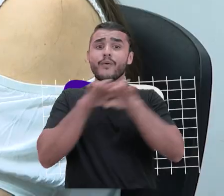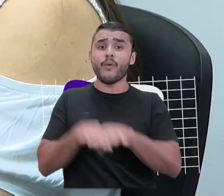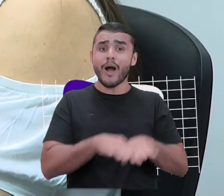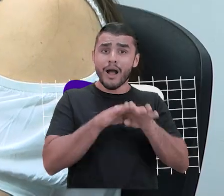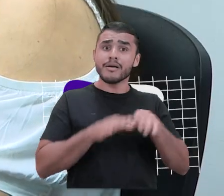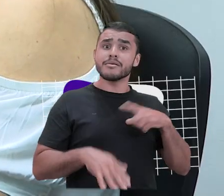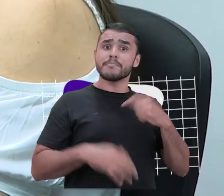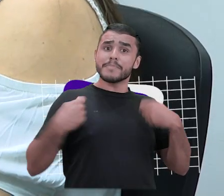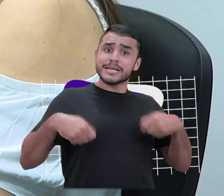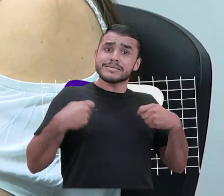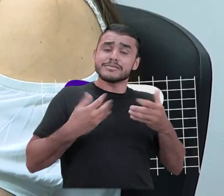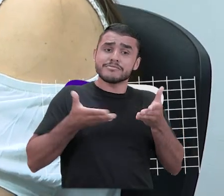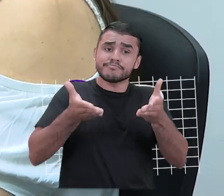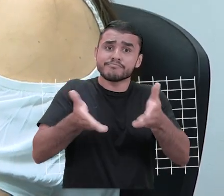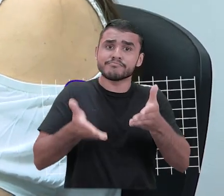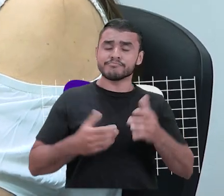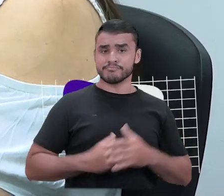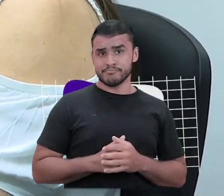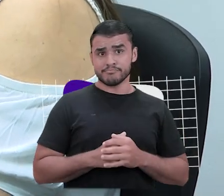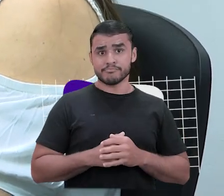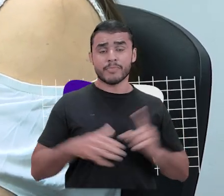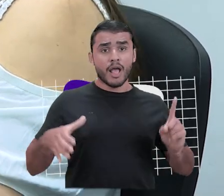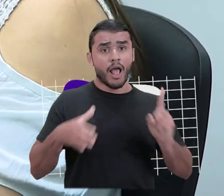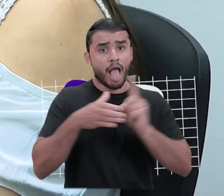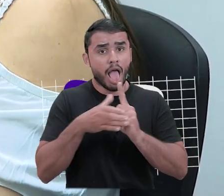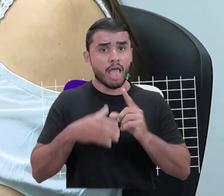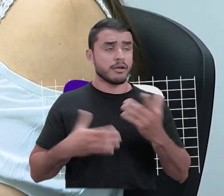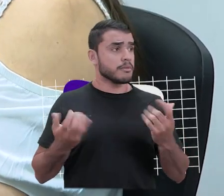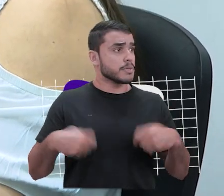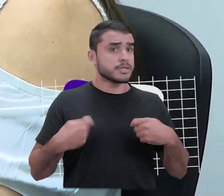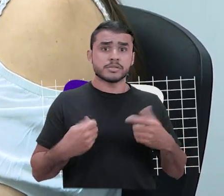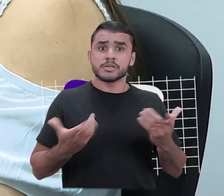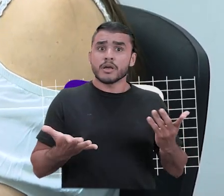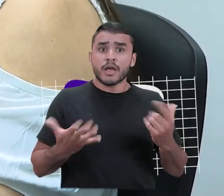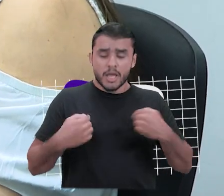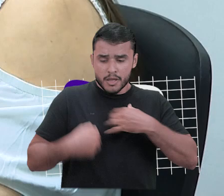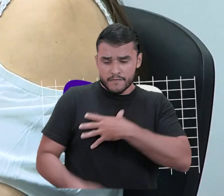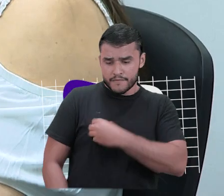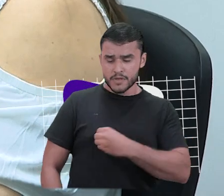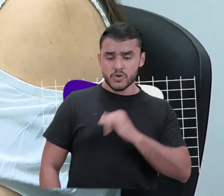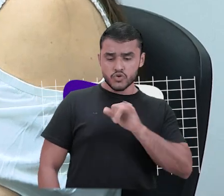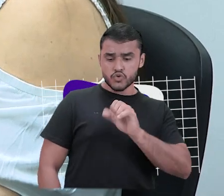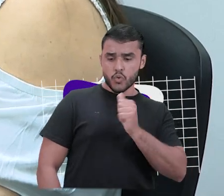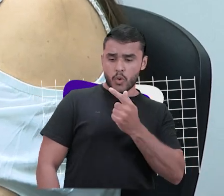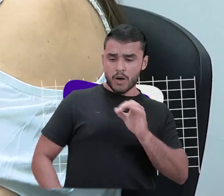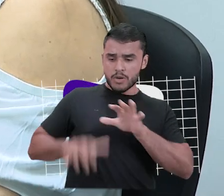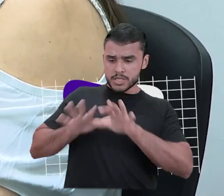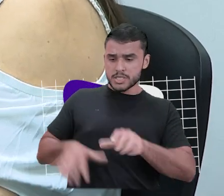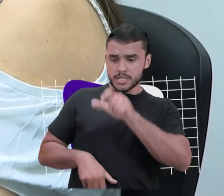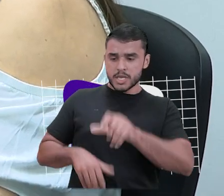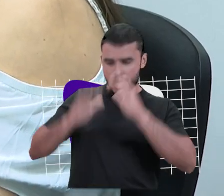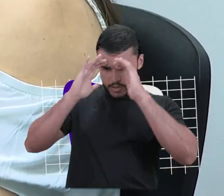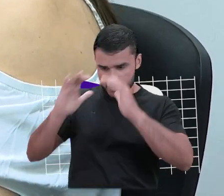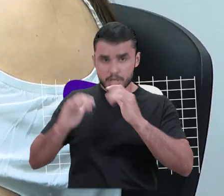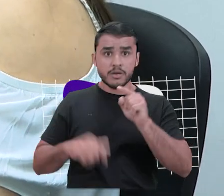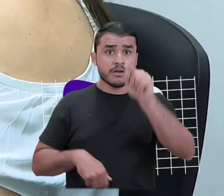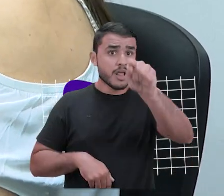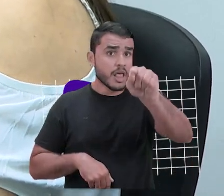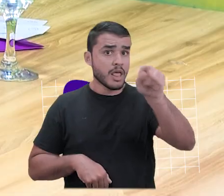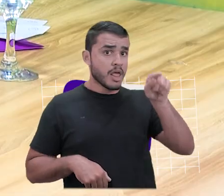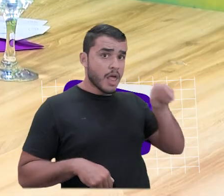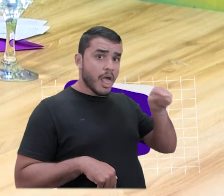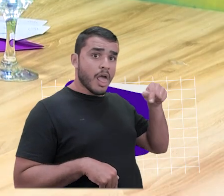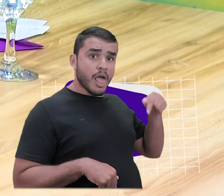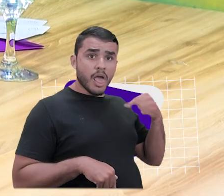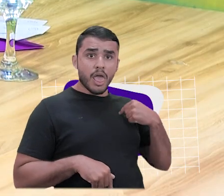Entendeu? Sendo João do jeito que é, Lani do jeito que é, Livinha, entendeu? Todos